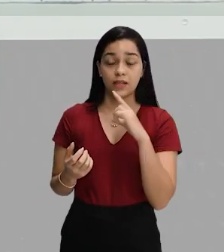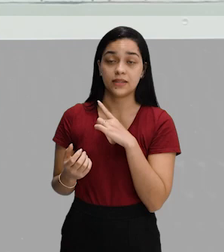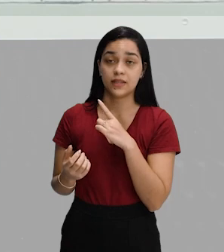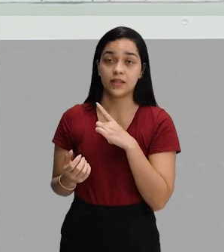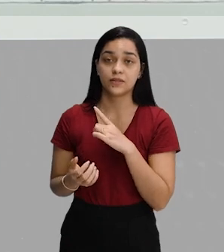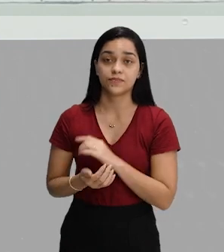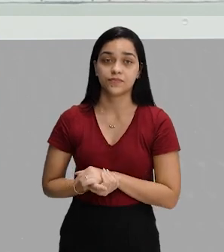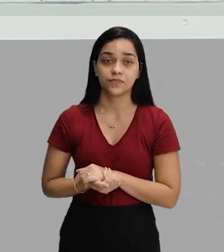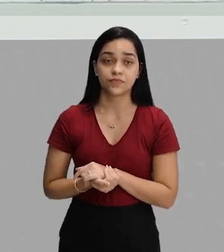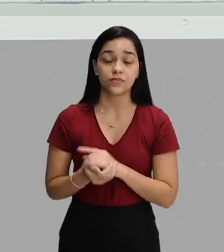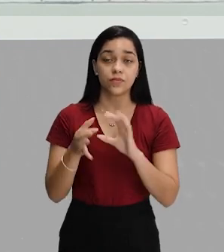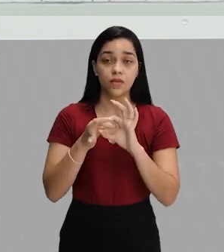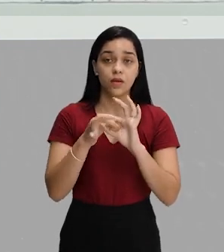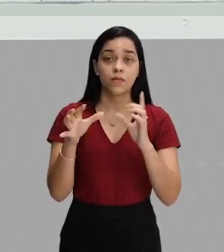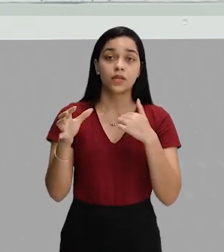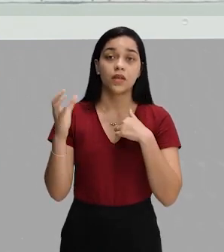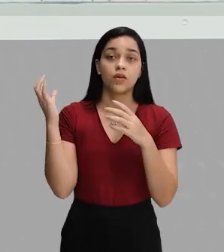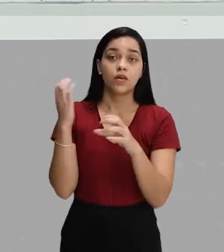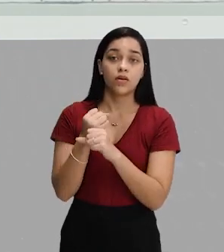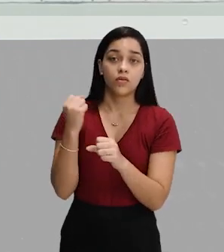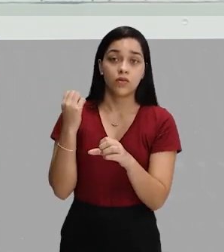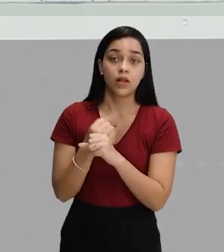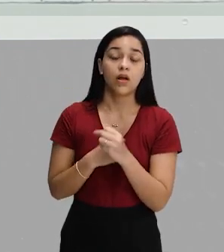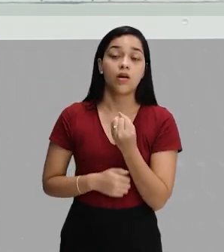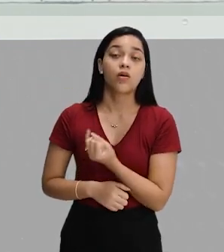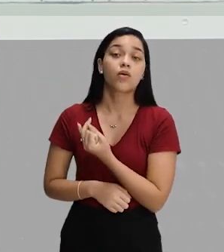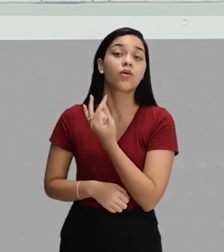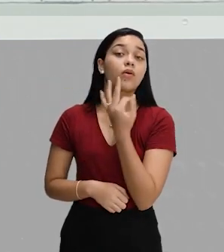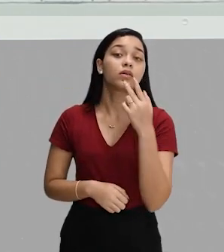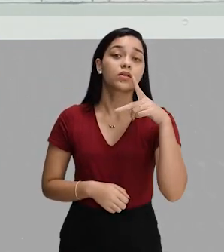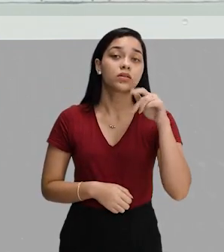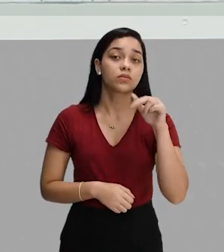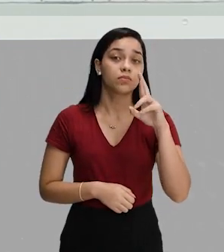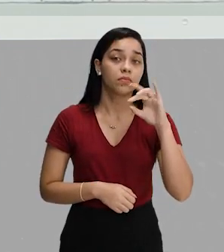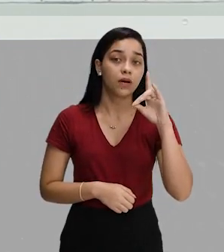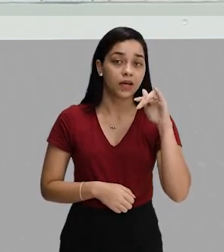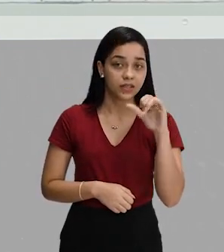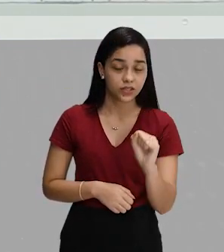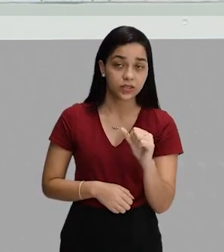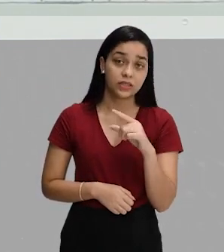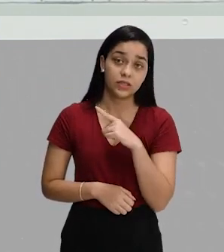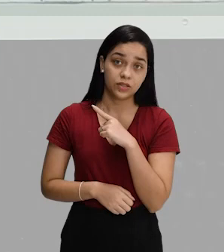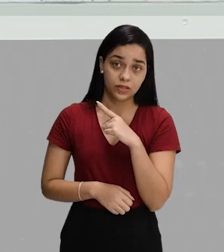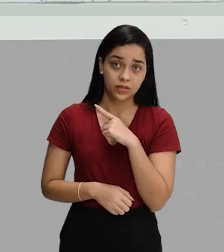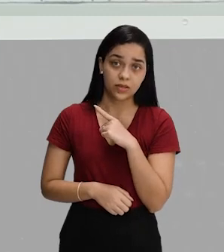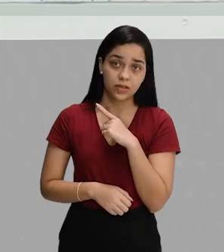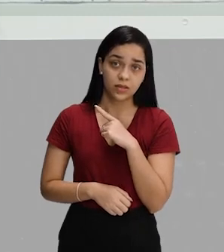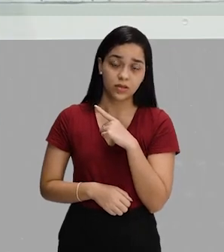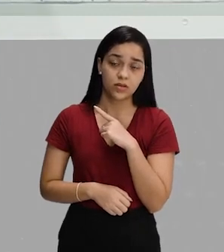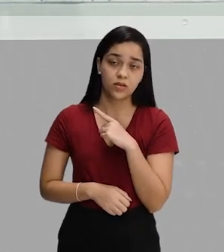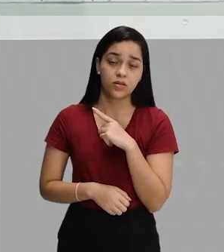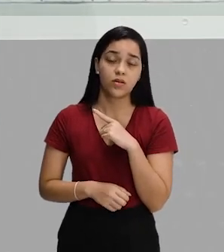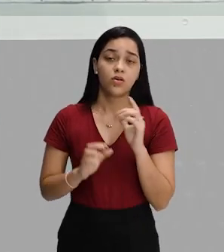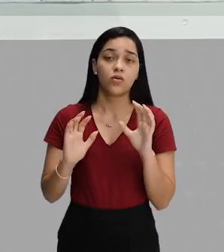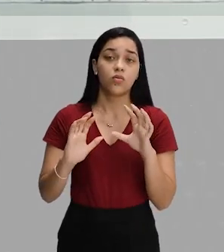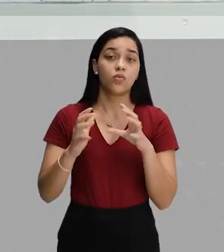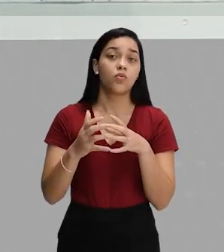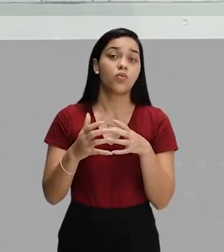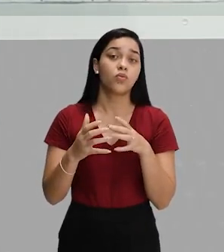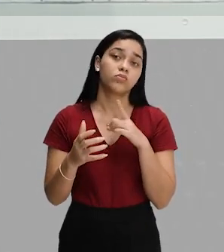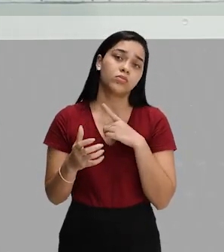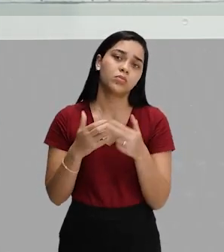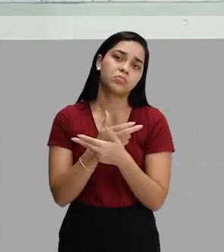fórmula que permite eu calcular quantas partidas vão ter um campeonato que tem N